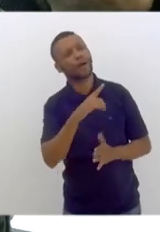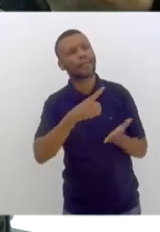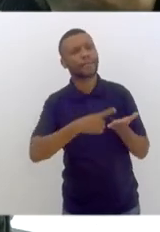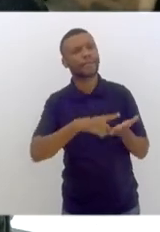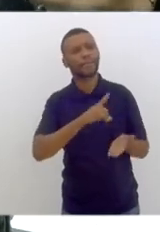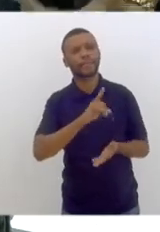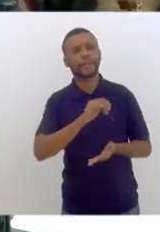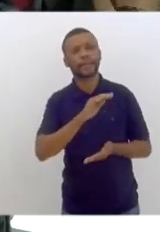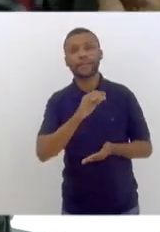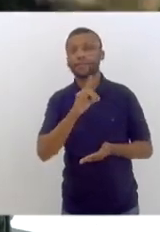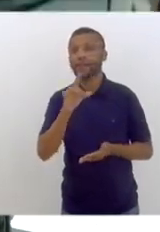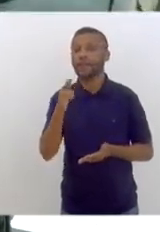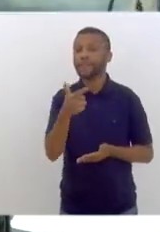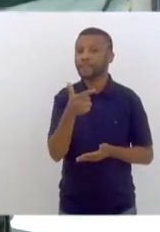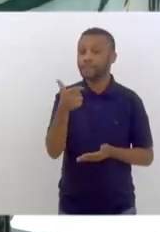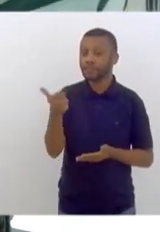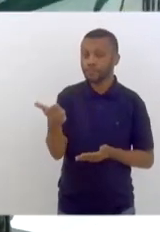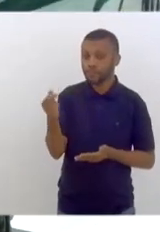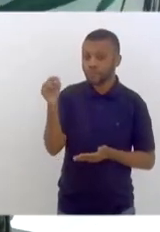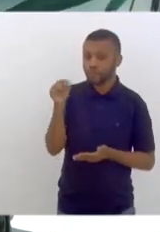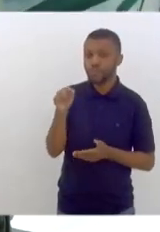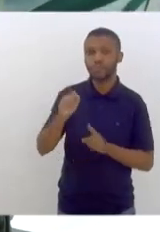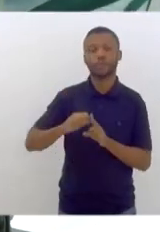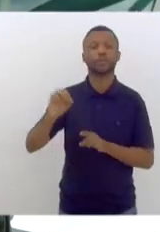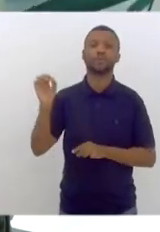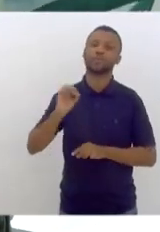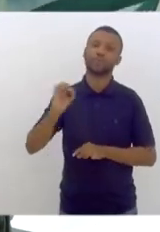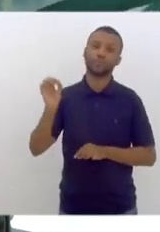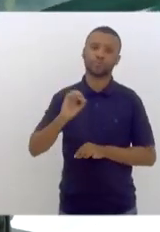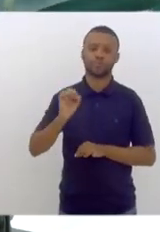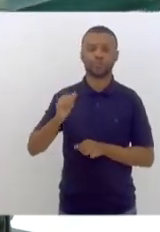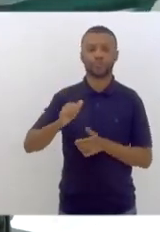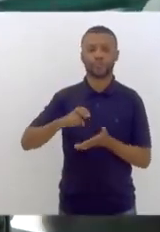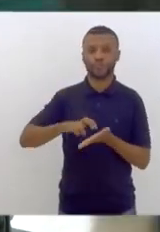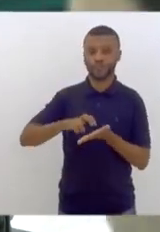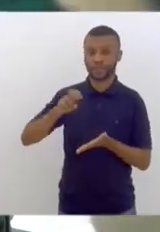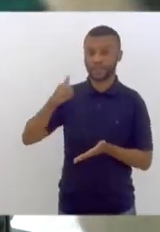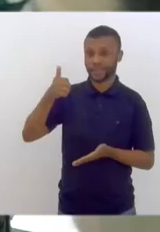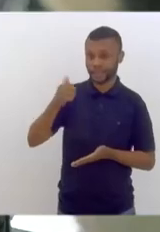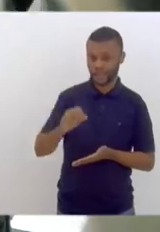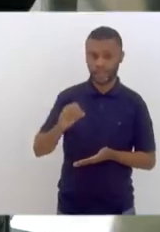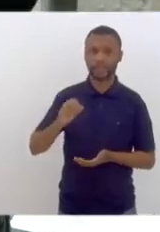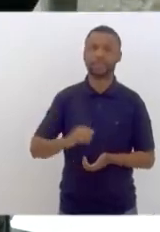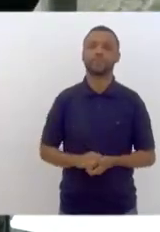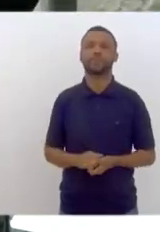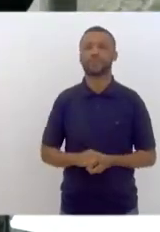21. Dia 21, às 10 horas da manhã.